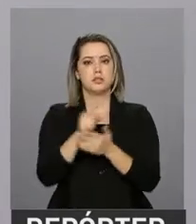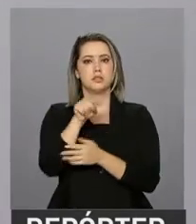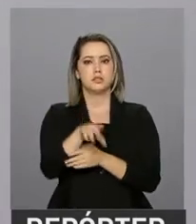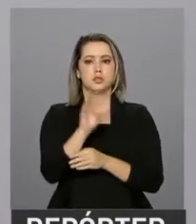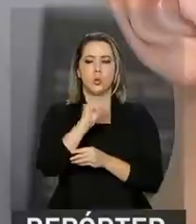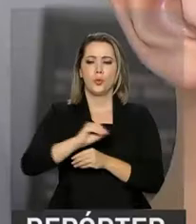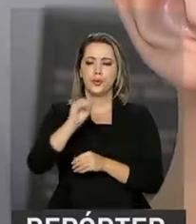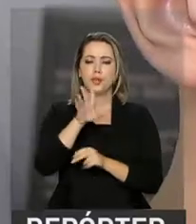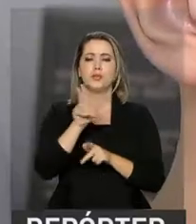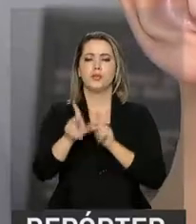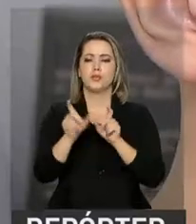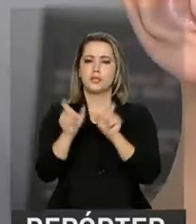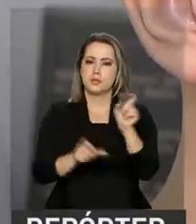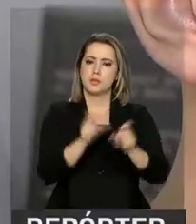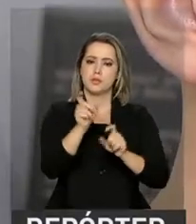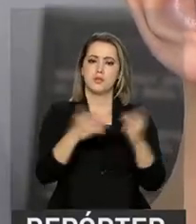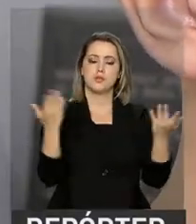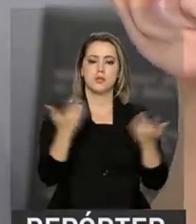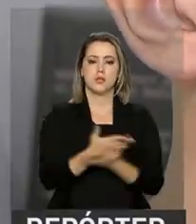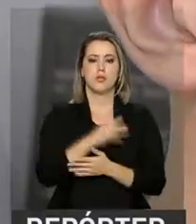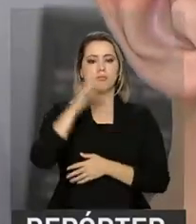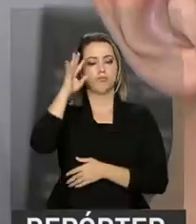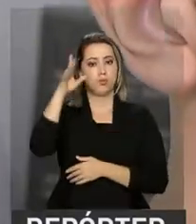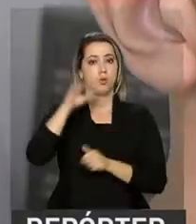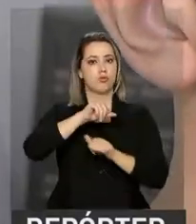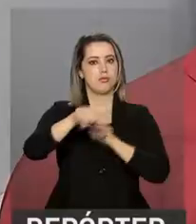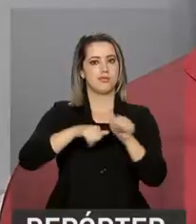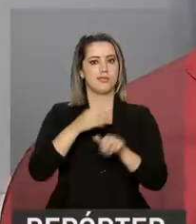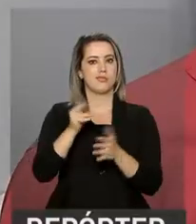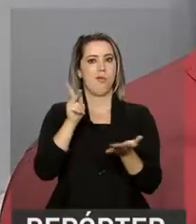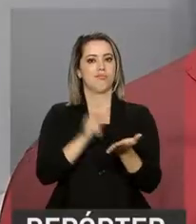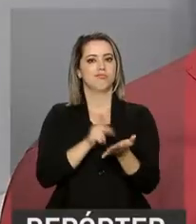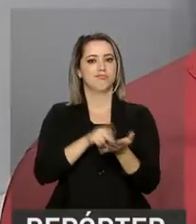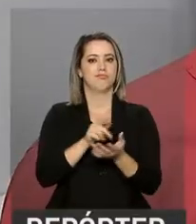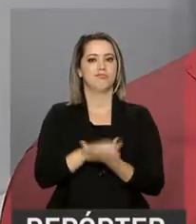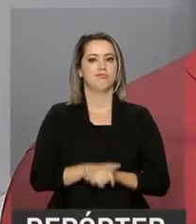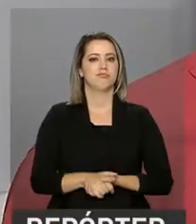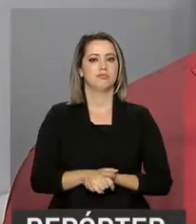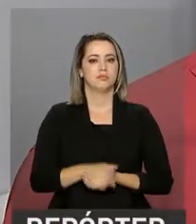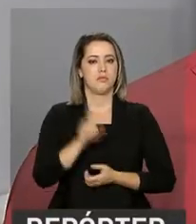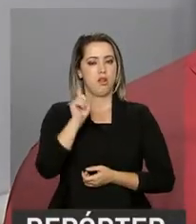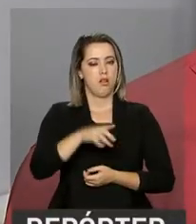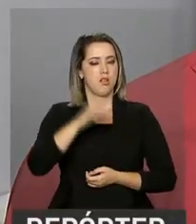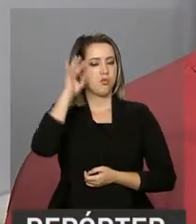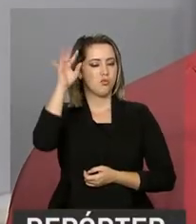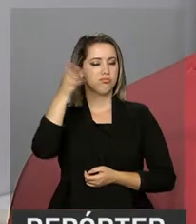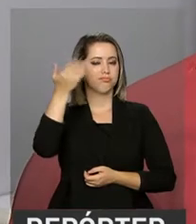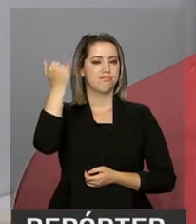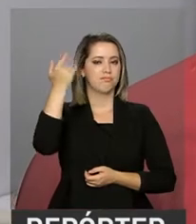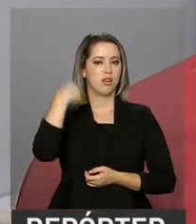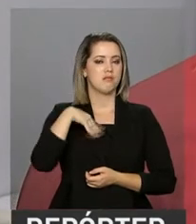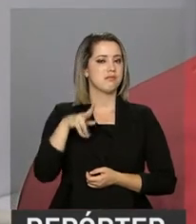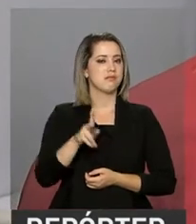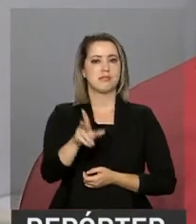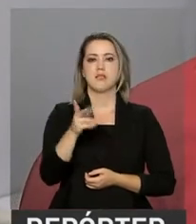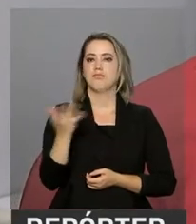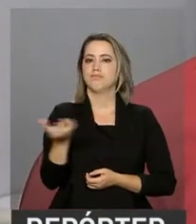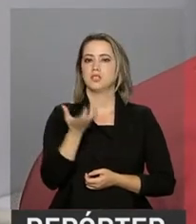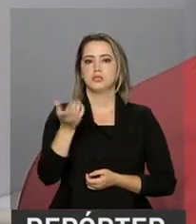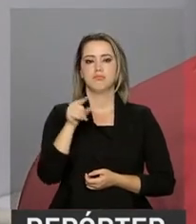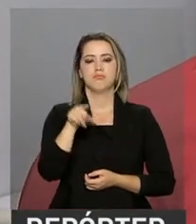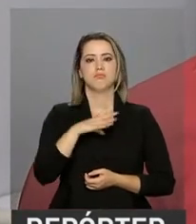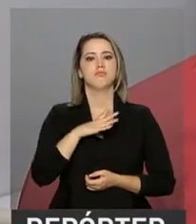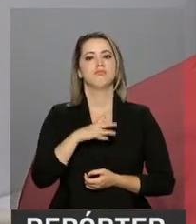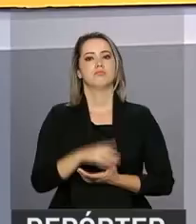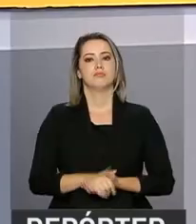cuidar das pessoas agora vai se tornar realidade um sonho antigo eu sempre quis e demitindo eu acho que é vocação mesmo